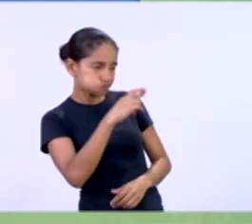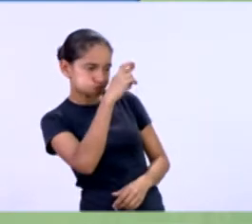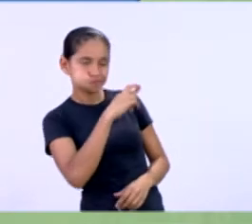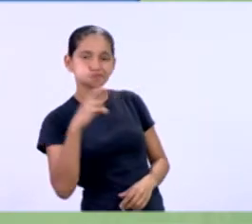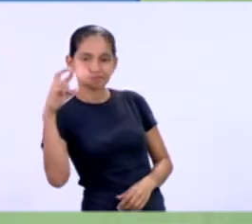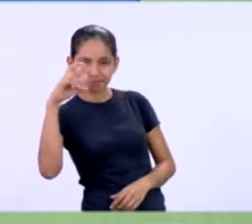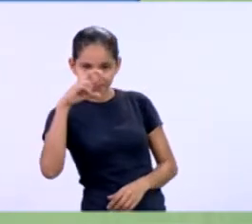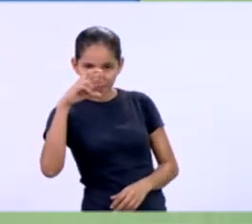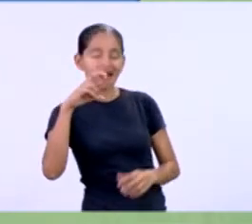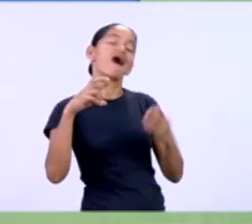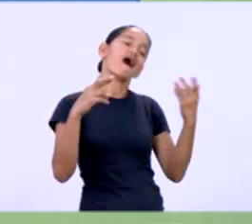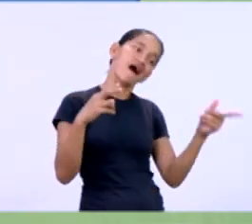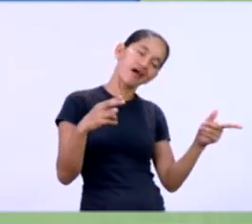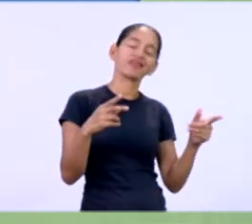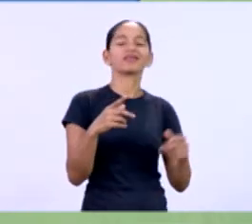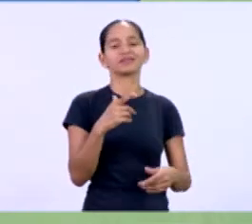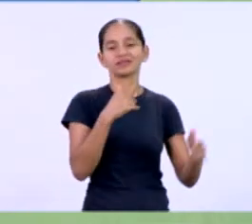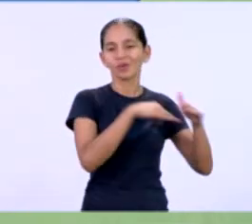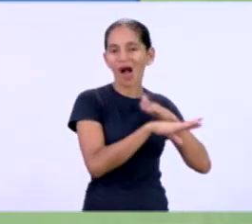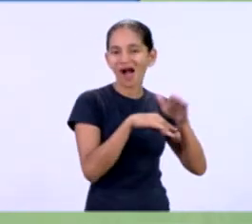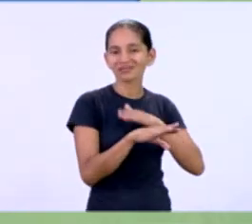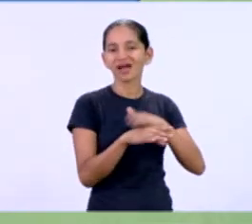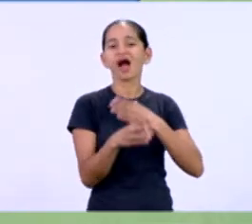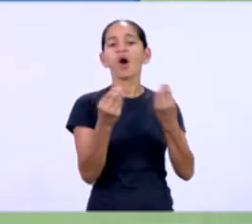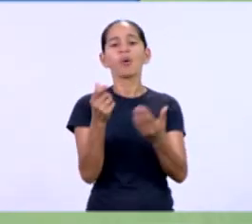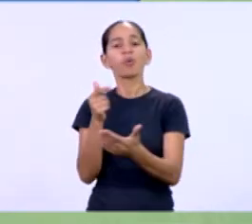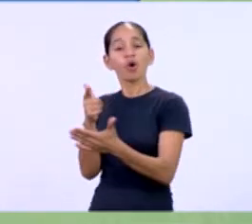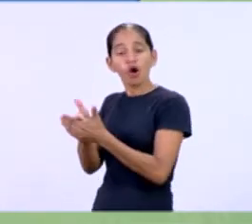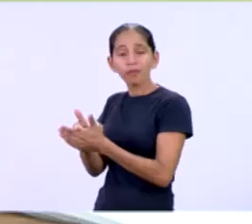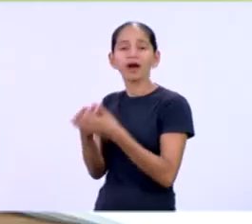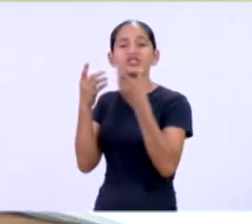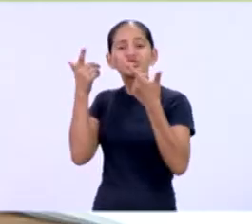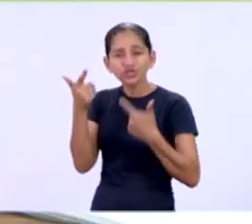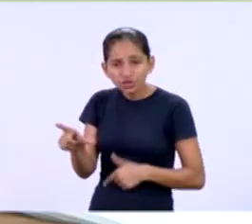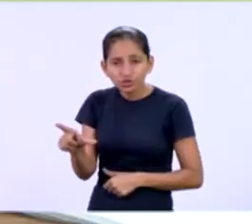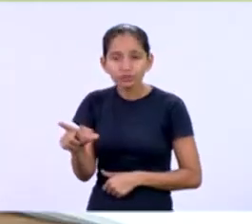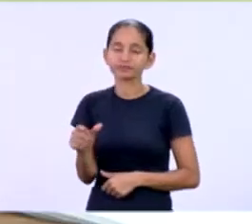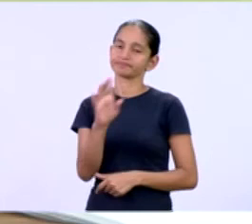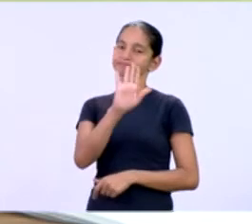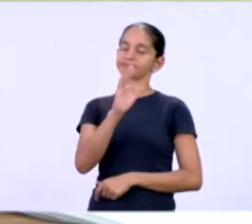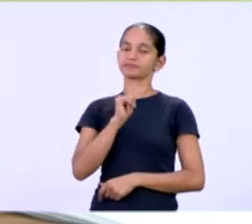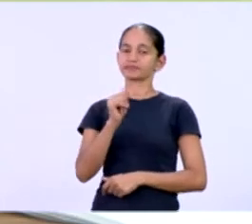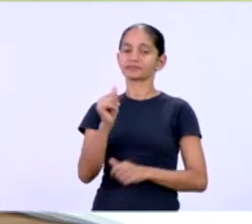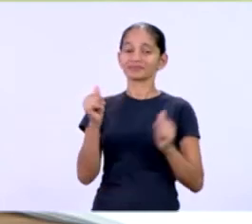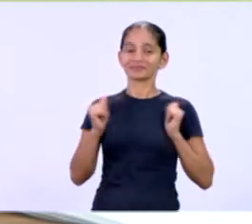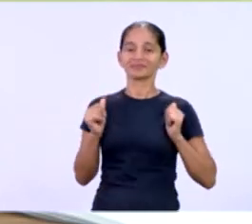e também está linkado à compra, porque quando eu tenho um estoque programado, eu